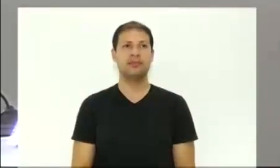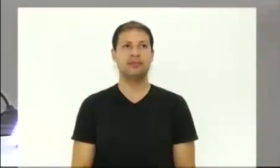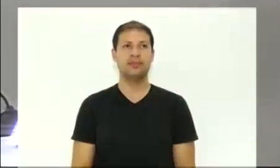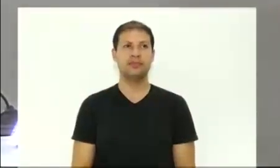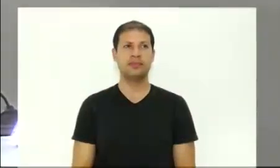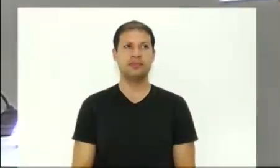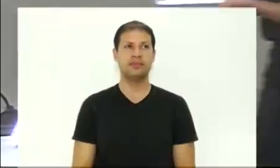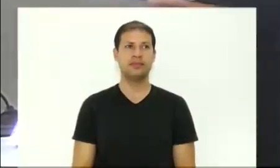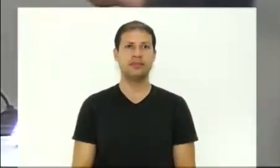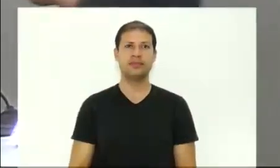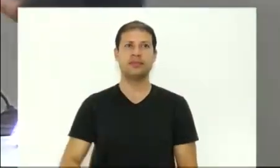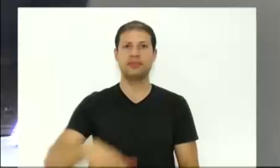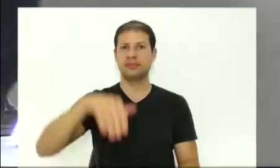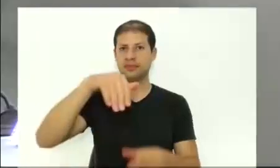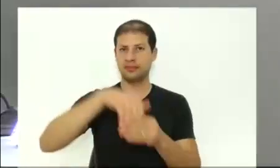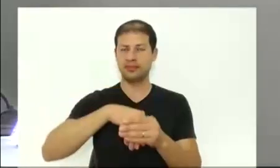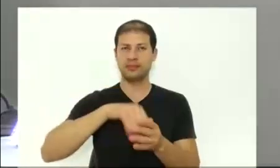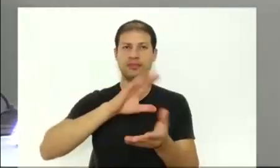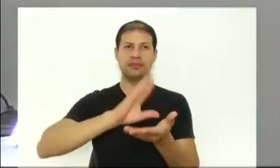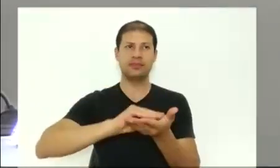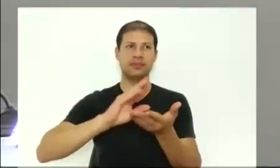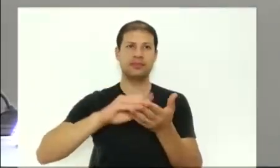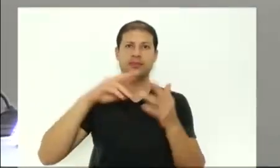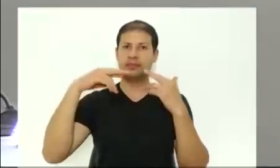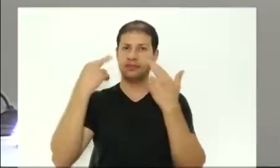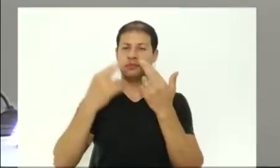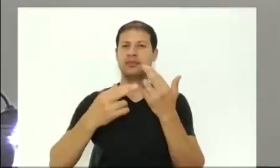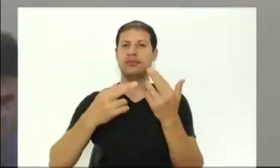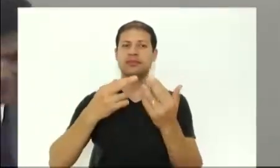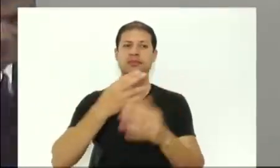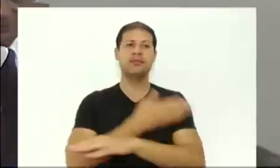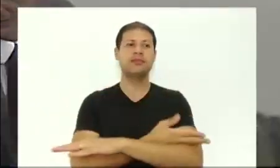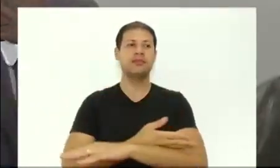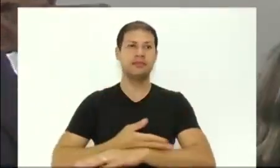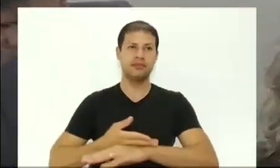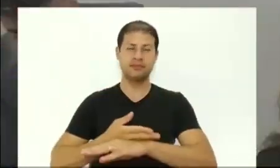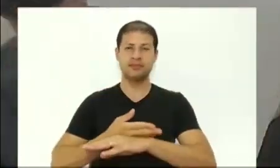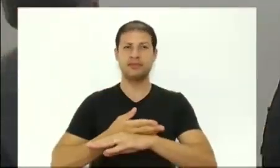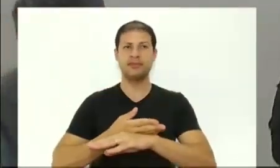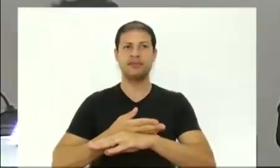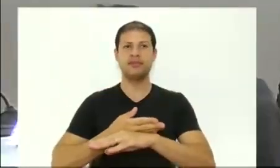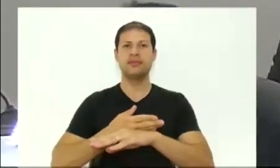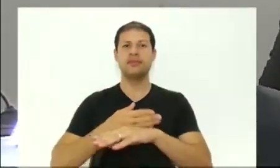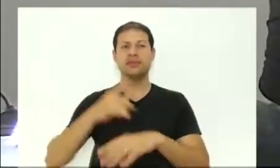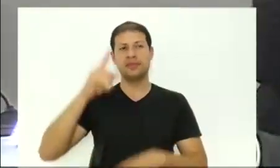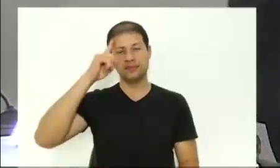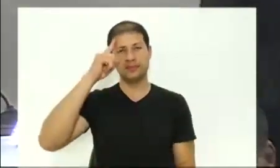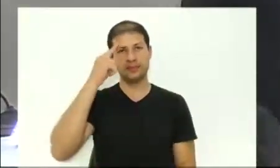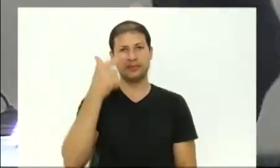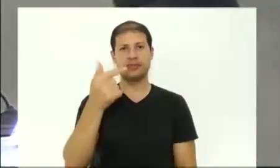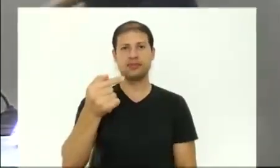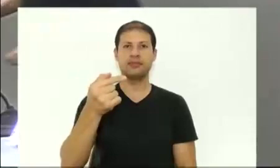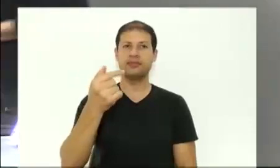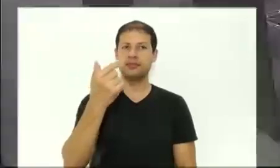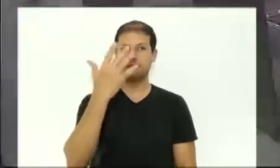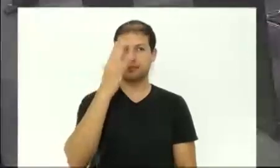Está em votação a ata da sessão ordinária realizada no dia 27 de fevereiro.